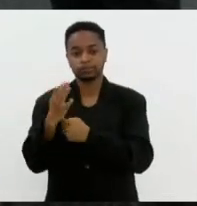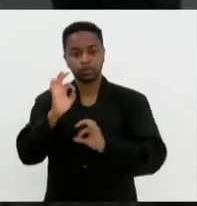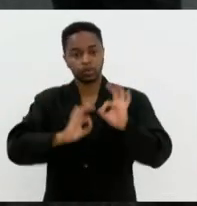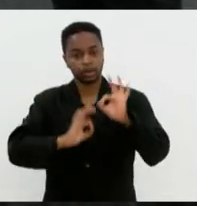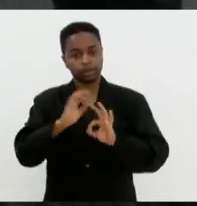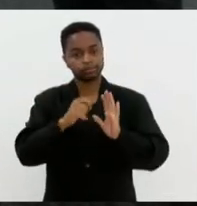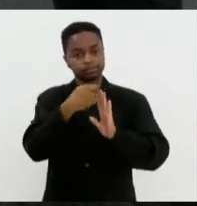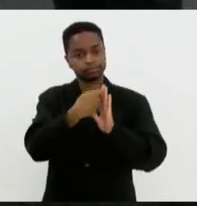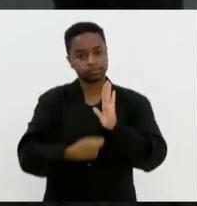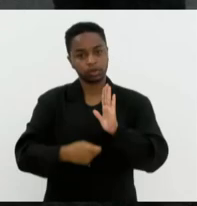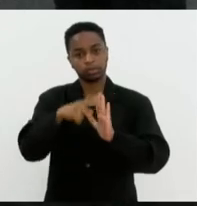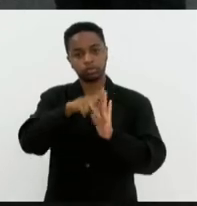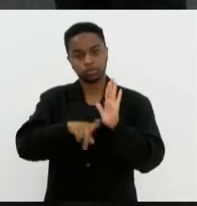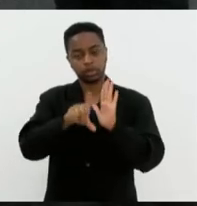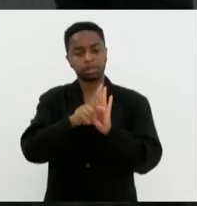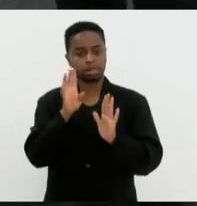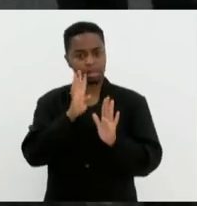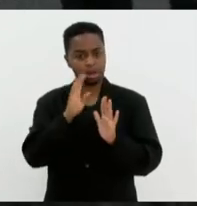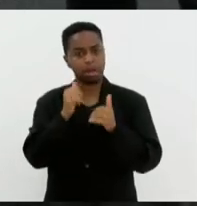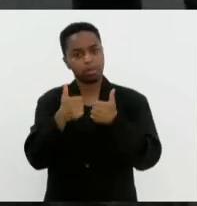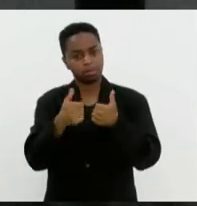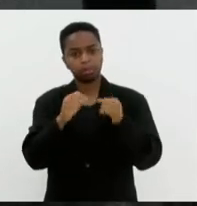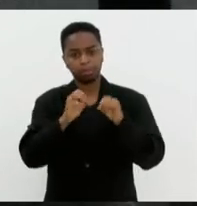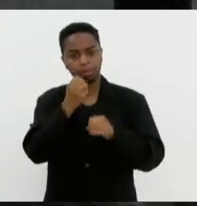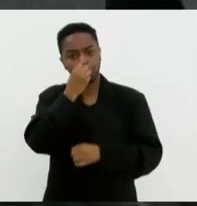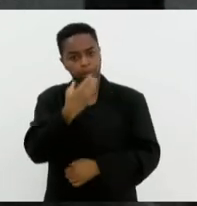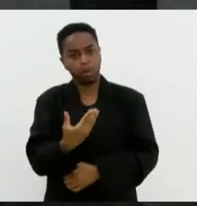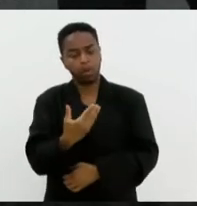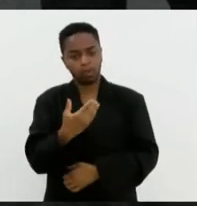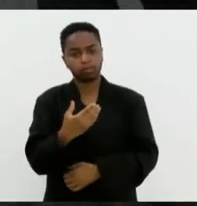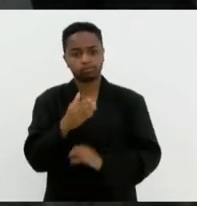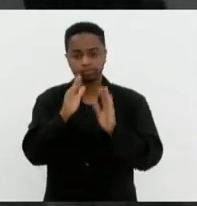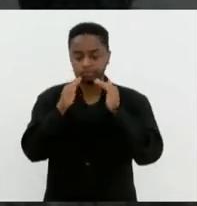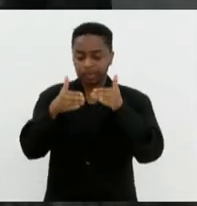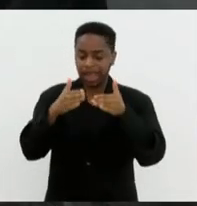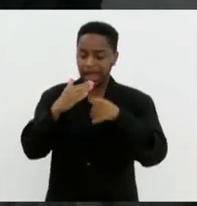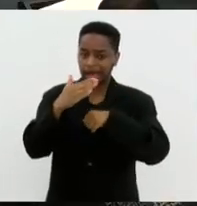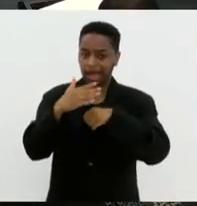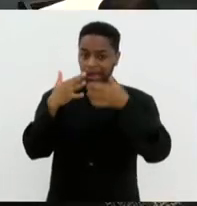esse projeto bacana, sensível, com esse olhar de carinho.